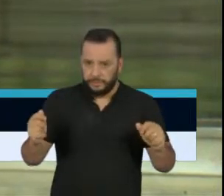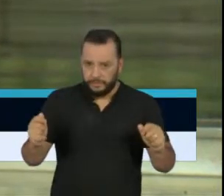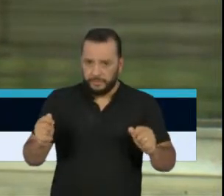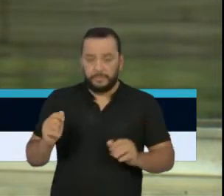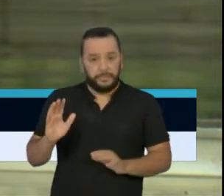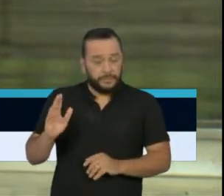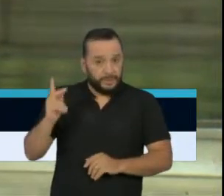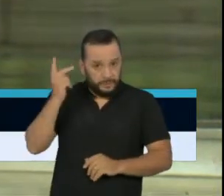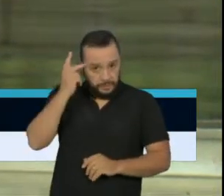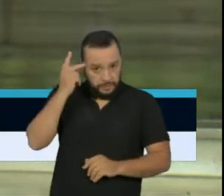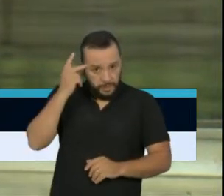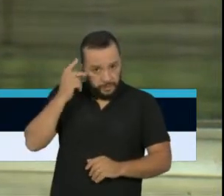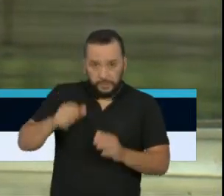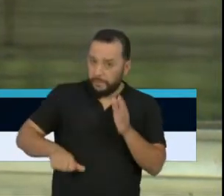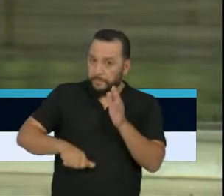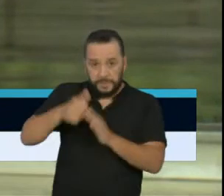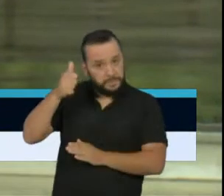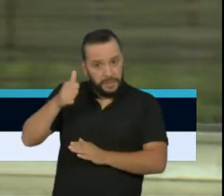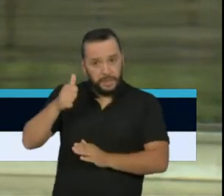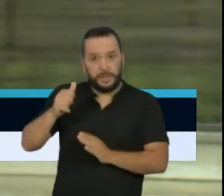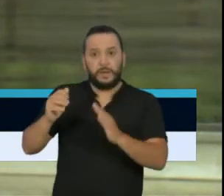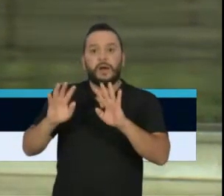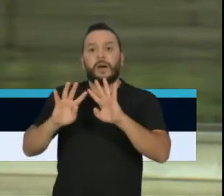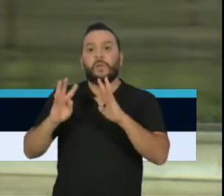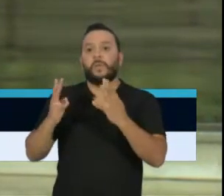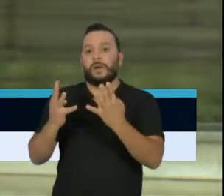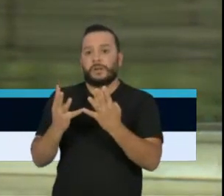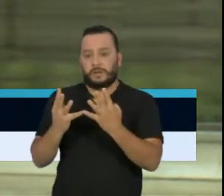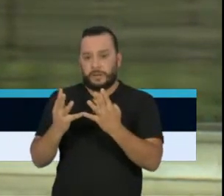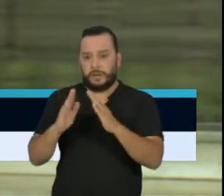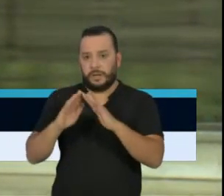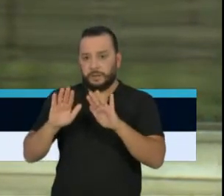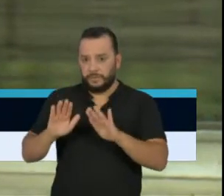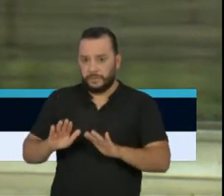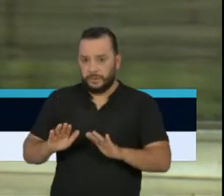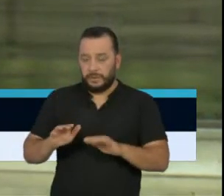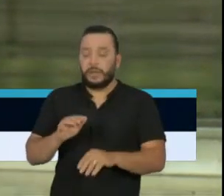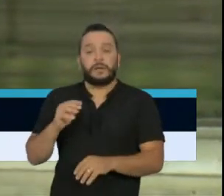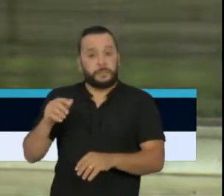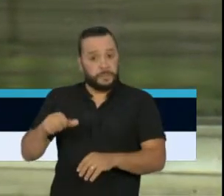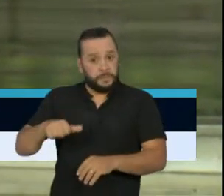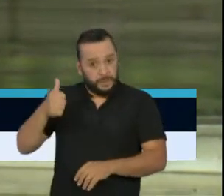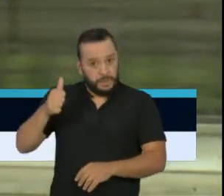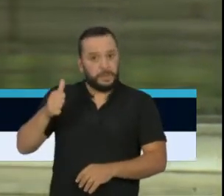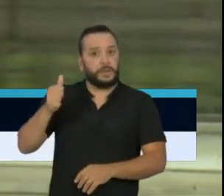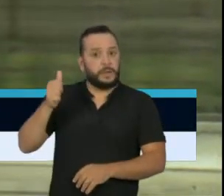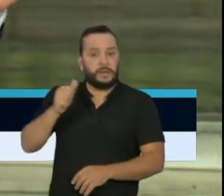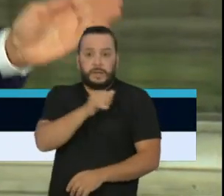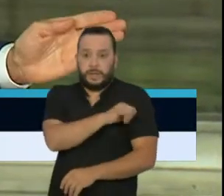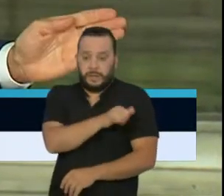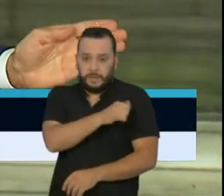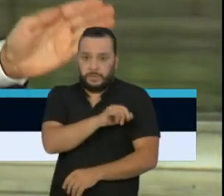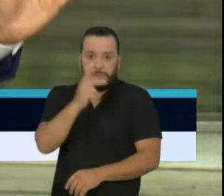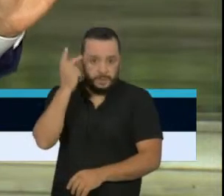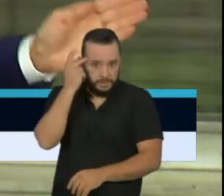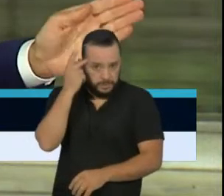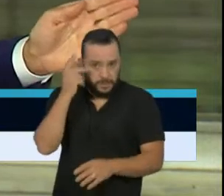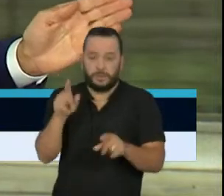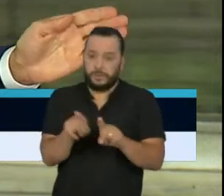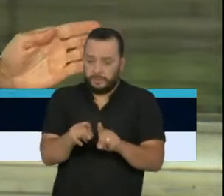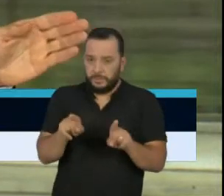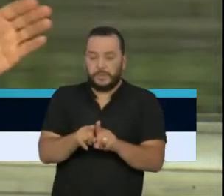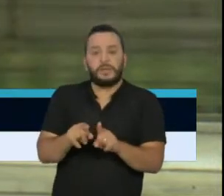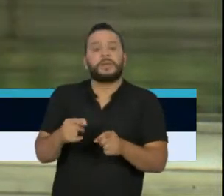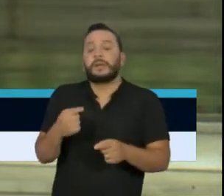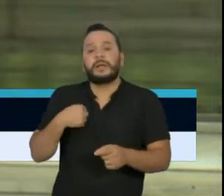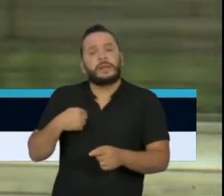quarentena. Rio e São Paulo. E temos tido aqui um bom resultado. E por que temos tido um bom resultado? Porque seguimos a ciência, seguimos